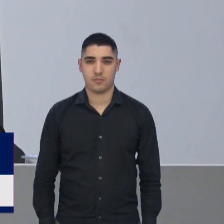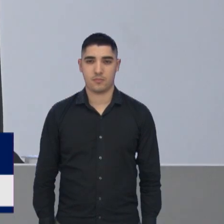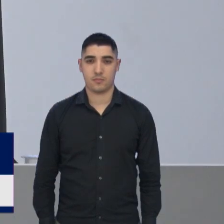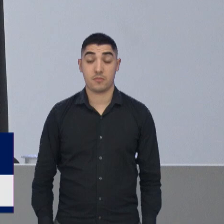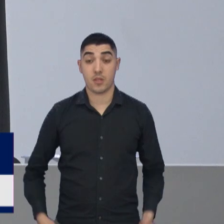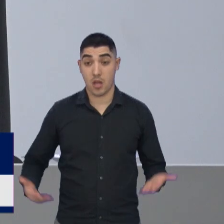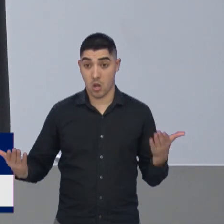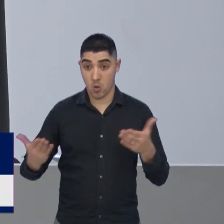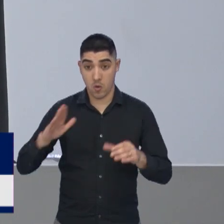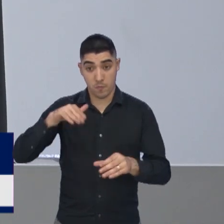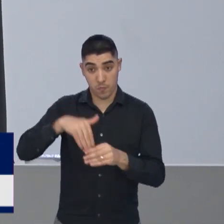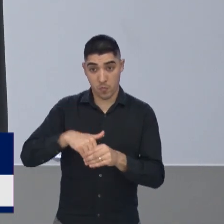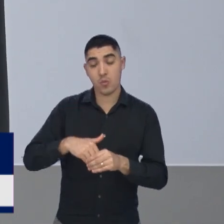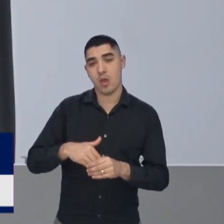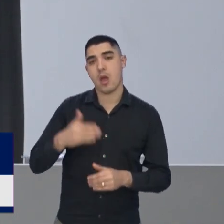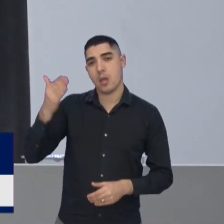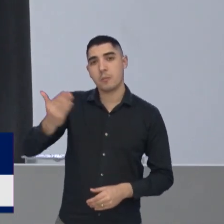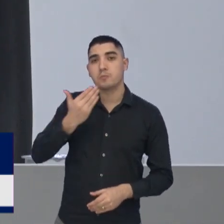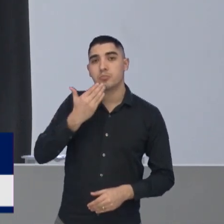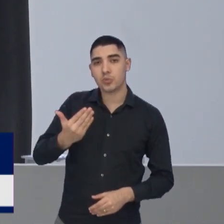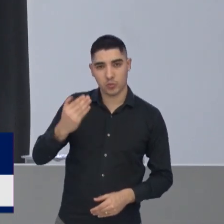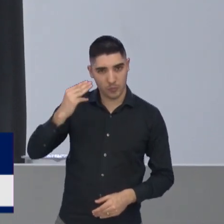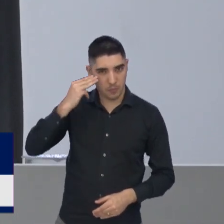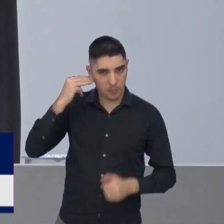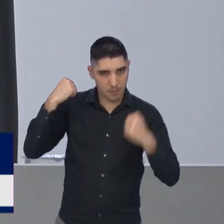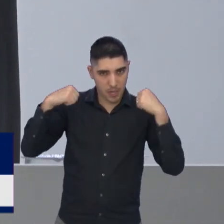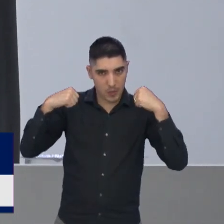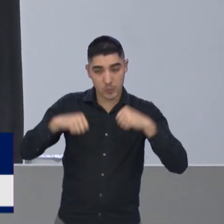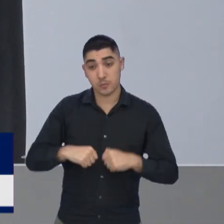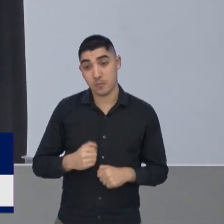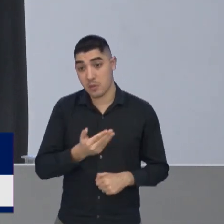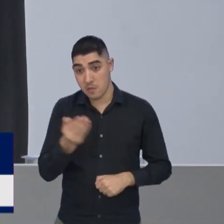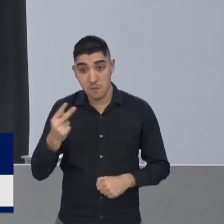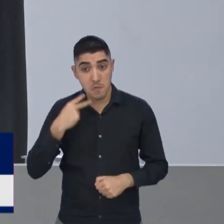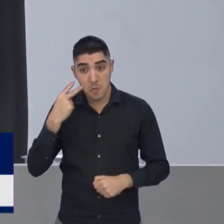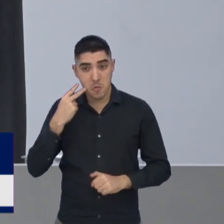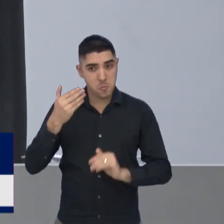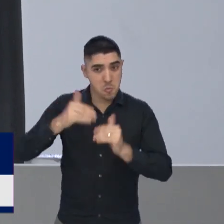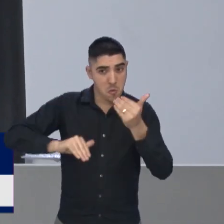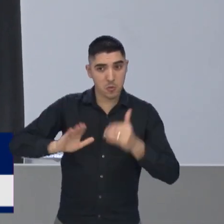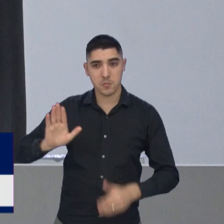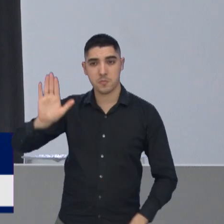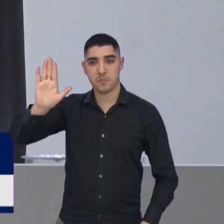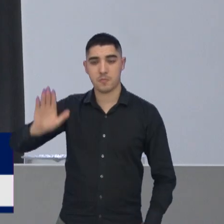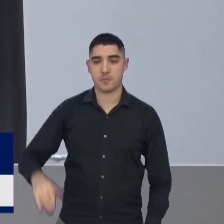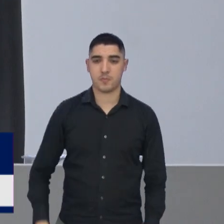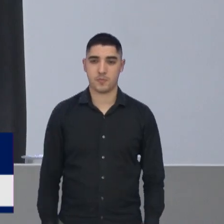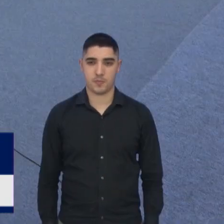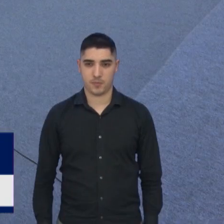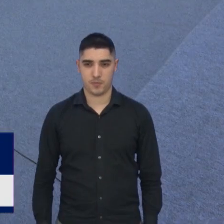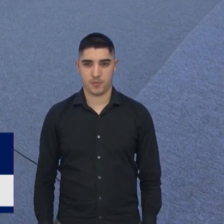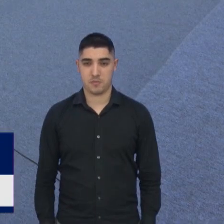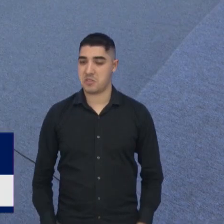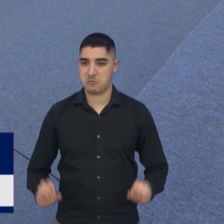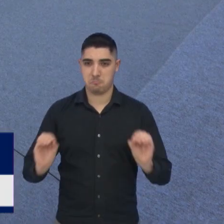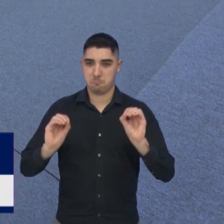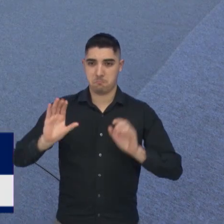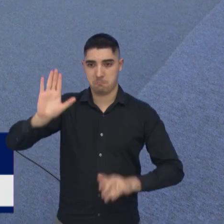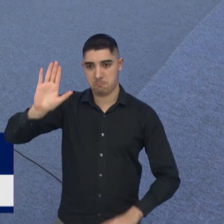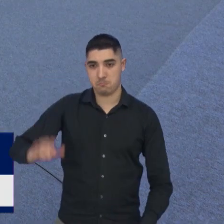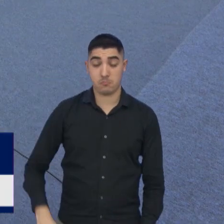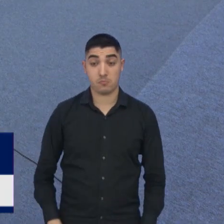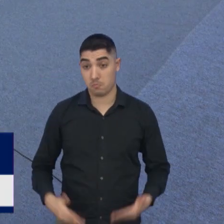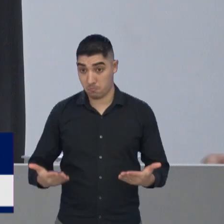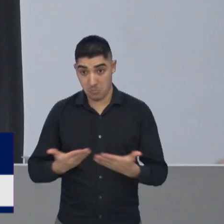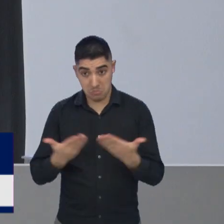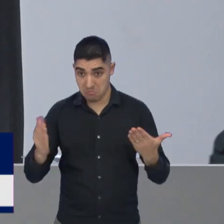Em votação, o requerimento verbal do vereador Marcão da Academia. Vereadores favoráveis permaneçam como estão, os contrários que se manifestem. Nenhum voto contrário, senhor